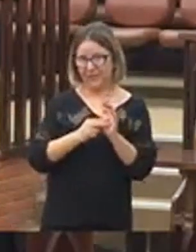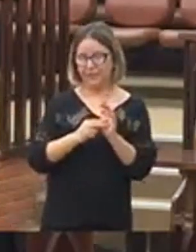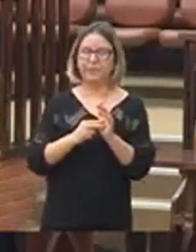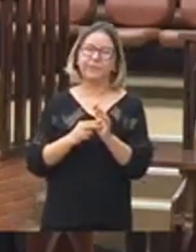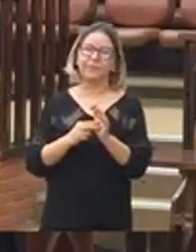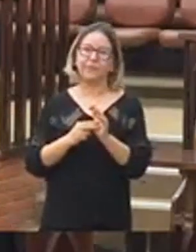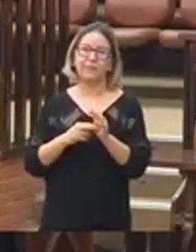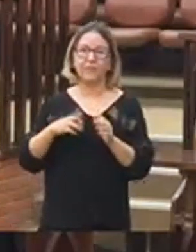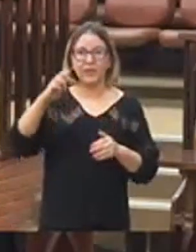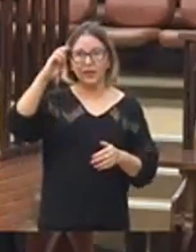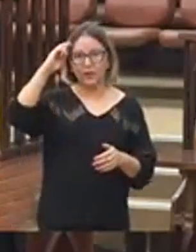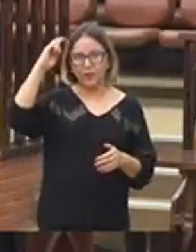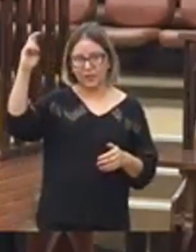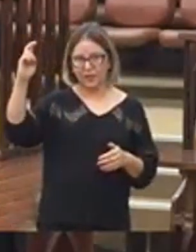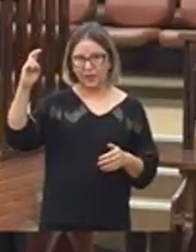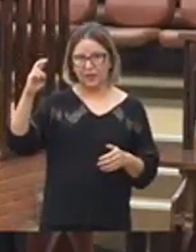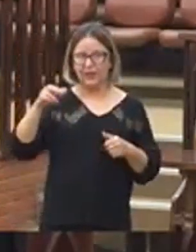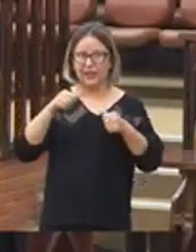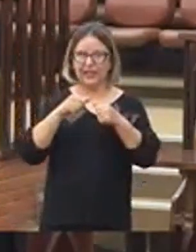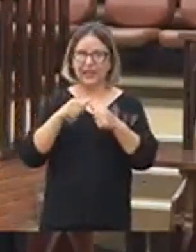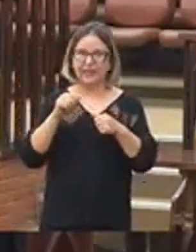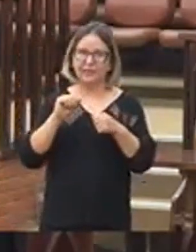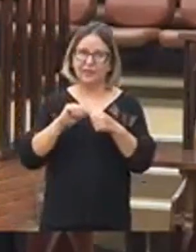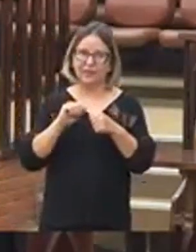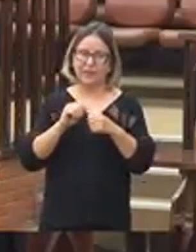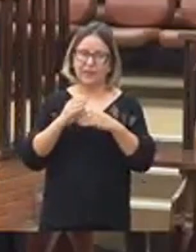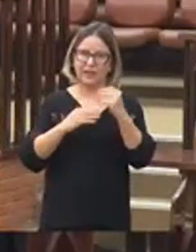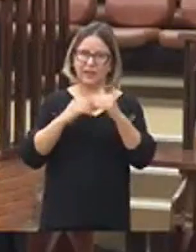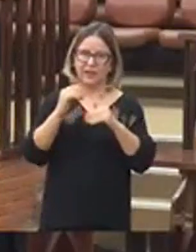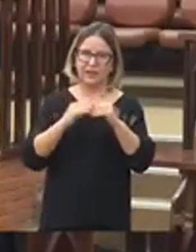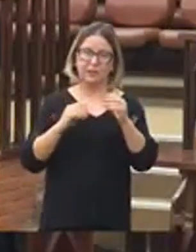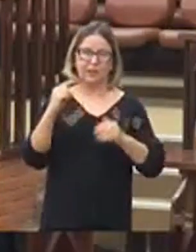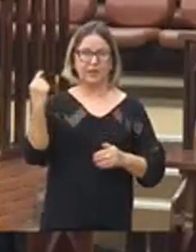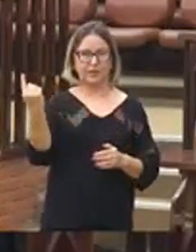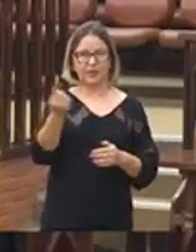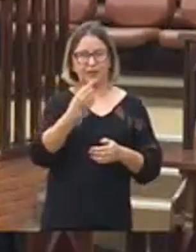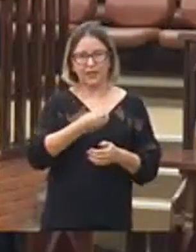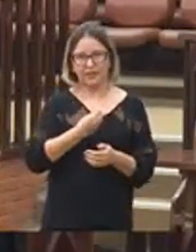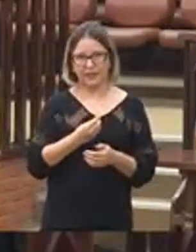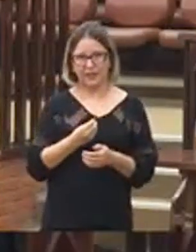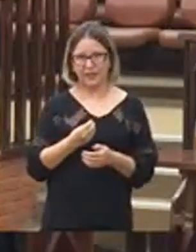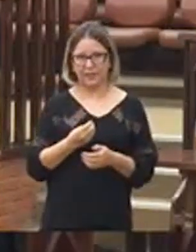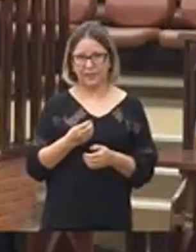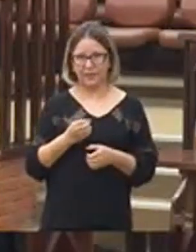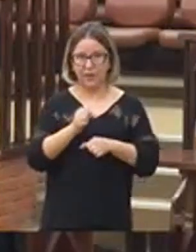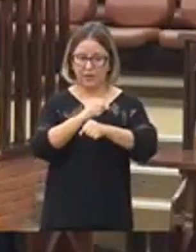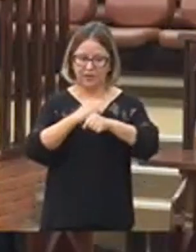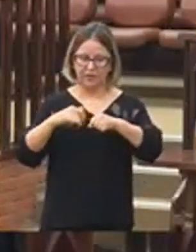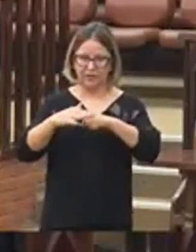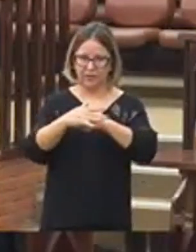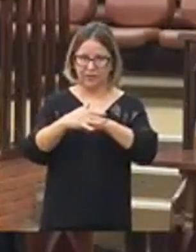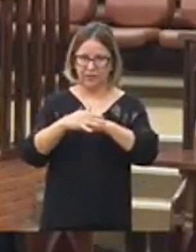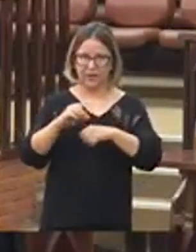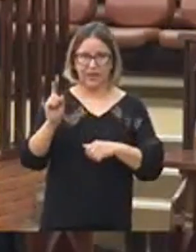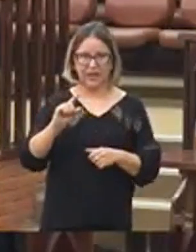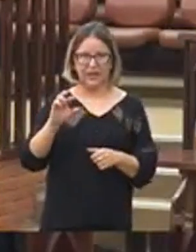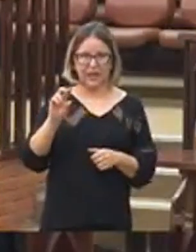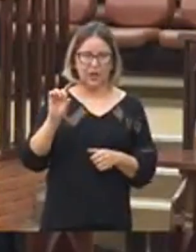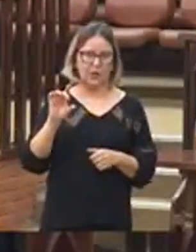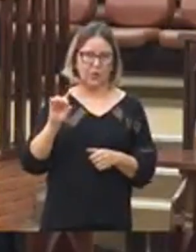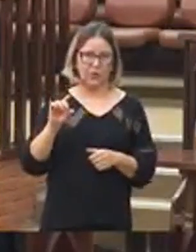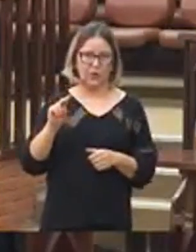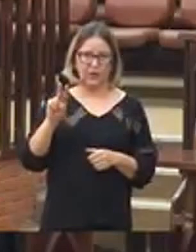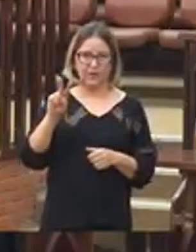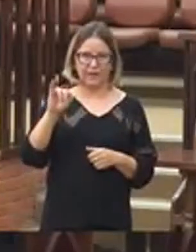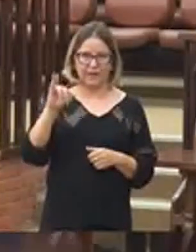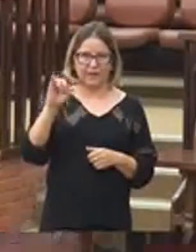trabalhando também conosco. Esse vírus não é apenas um vírus, ele tem